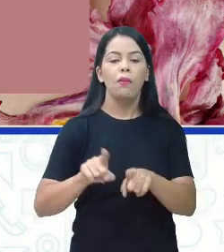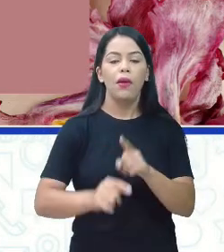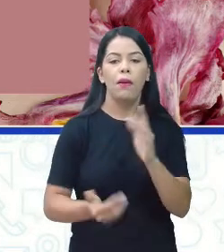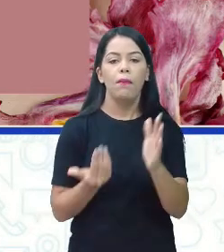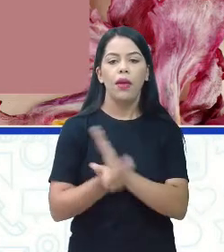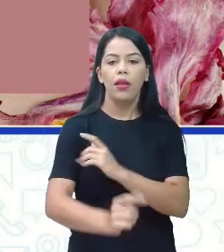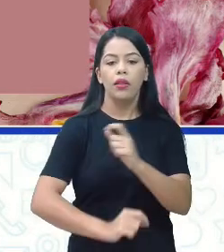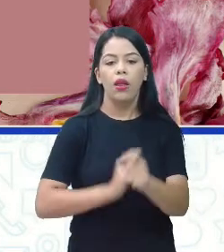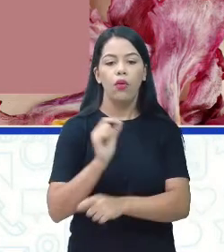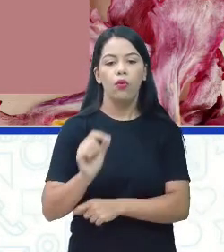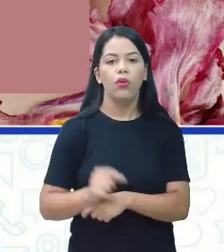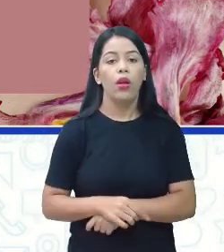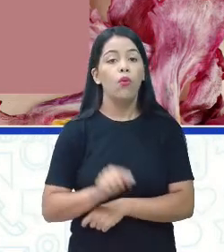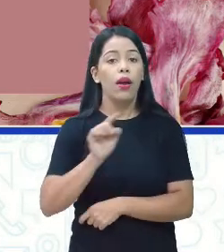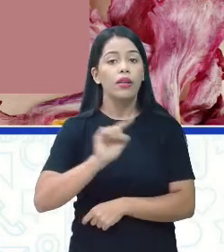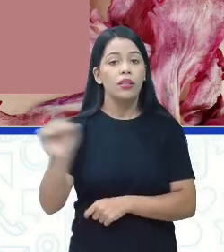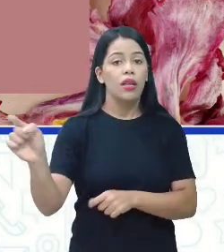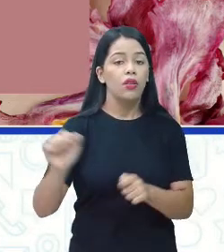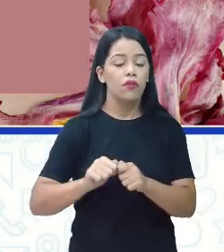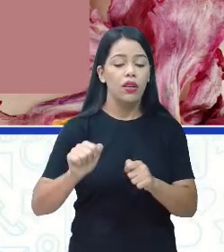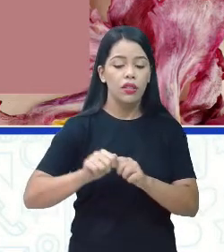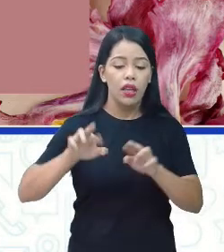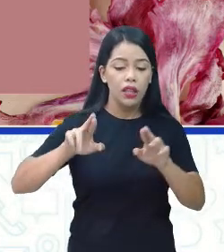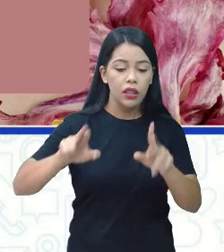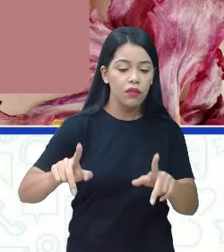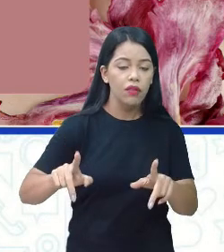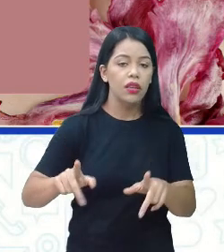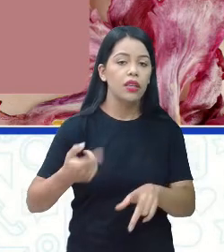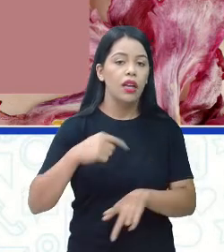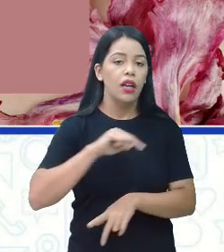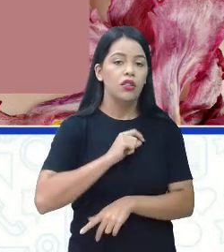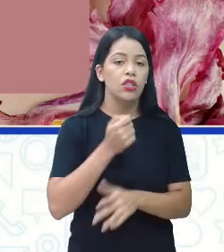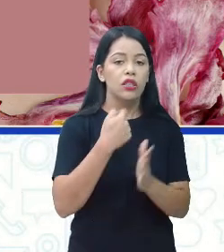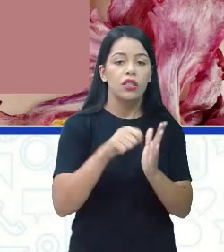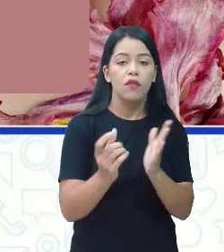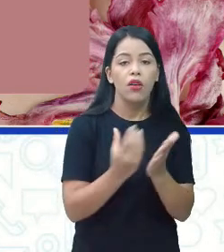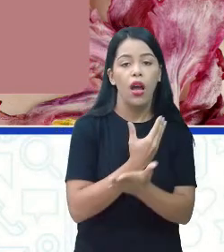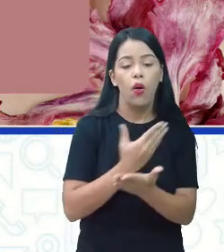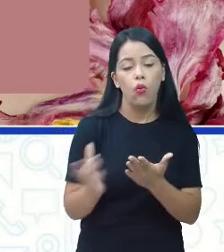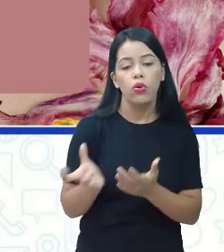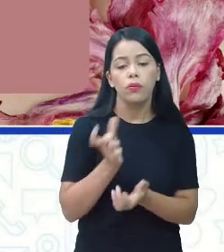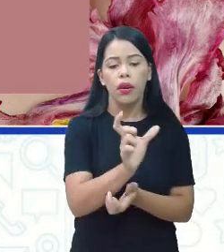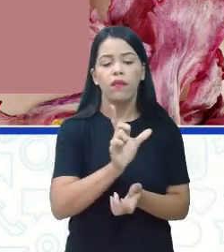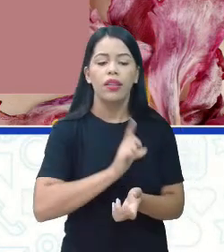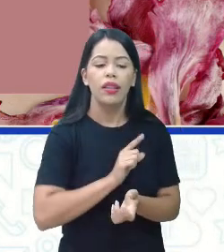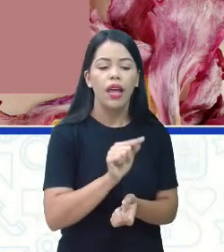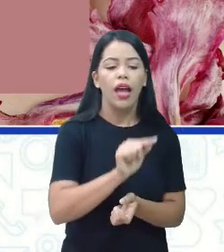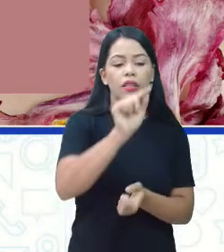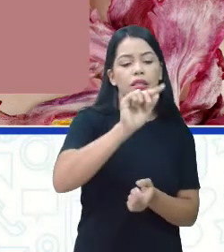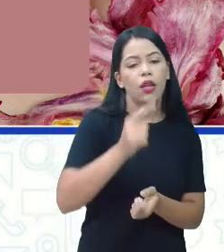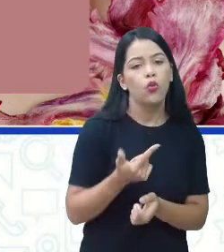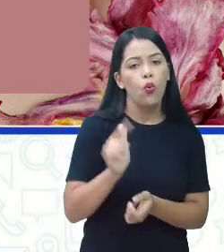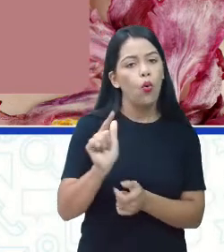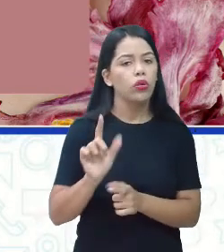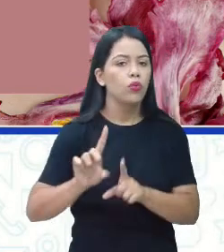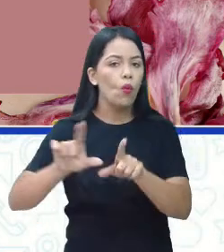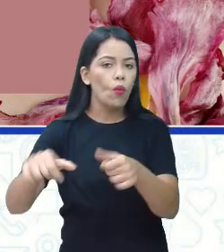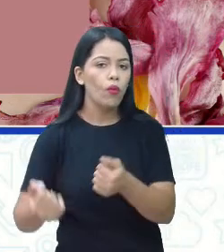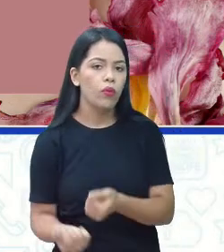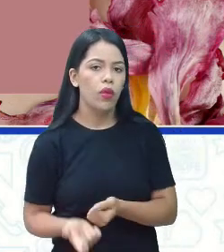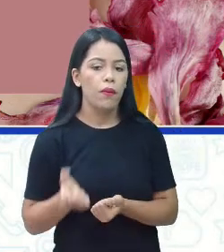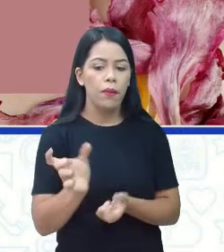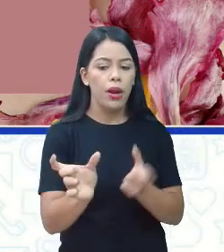acento diferencial, né? A gente escrevia algumas palavras, uma com acento, outra não, para marcar os sentidos